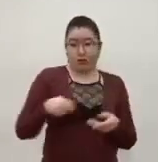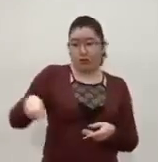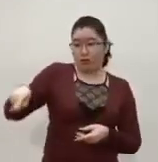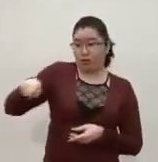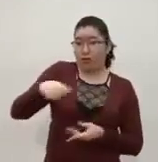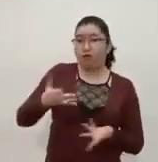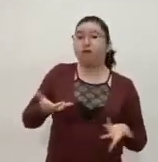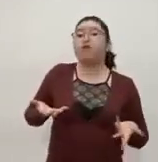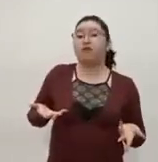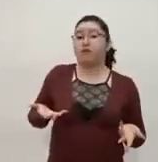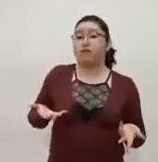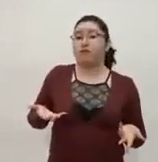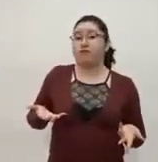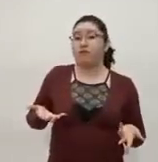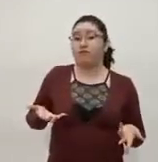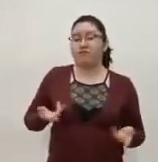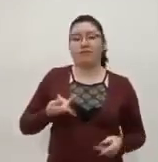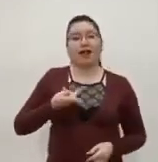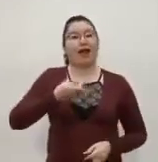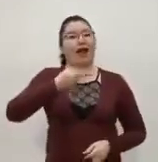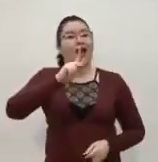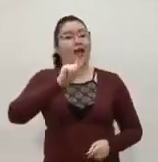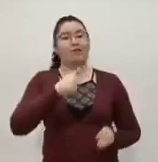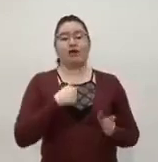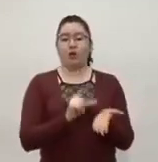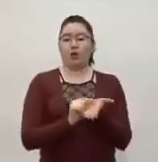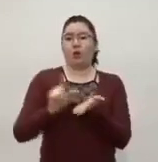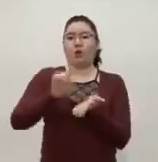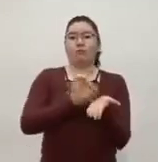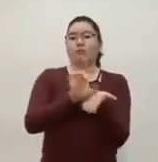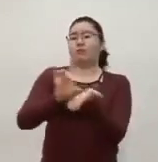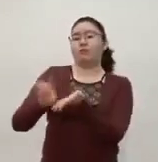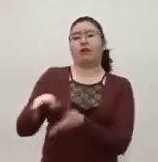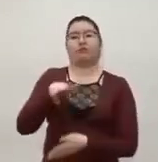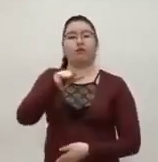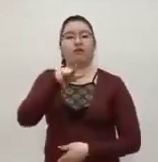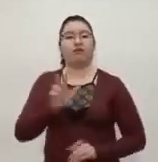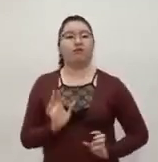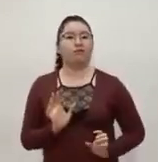Ah, pero eso sí, 18 tweets.